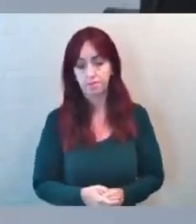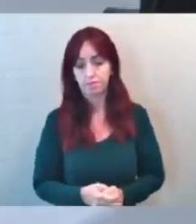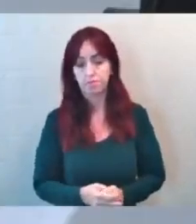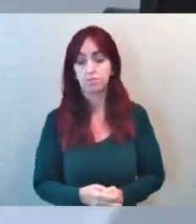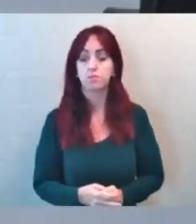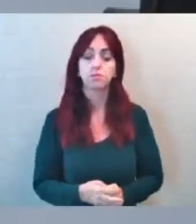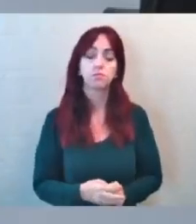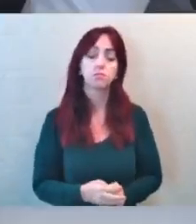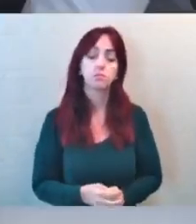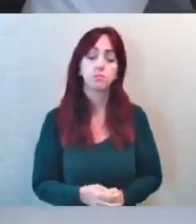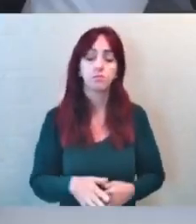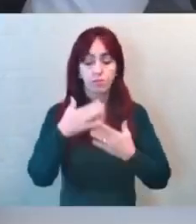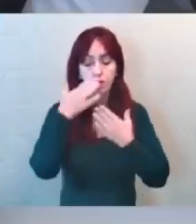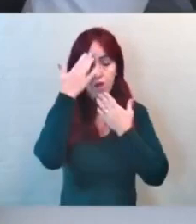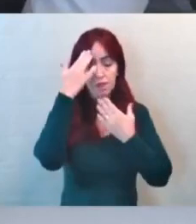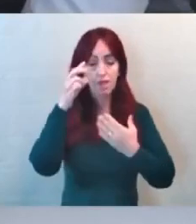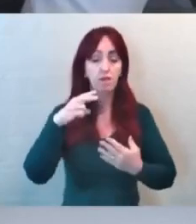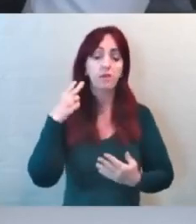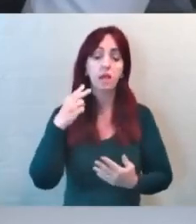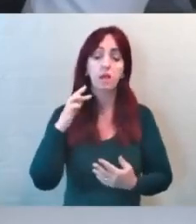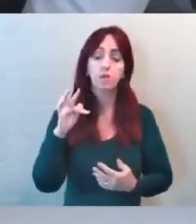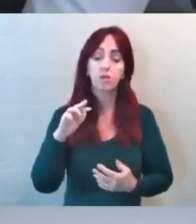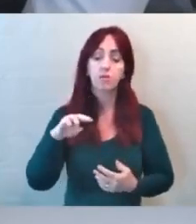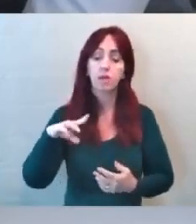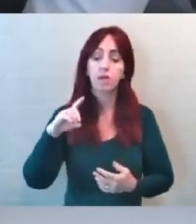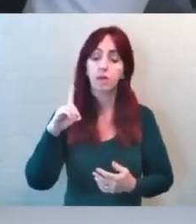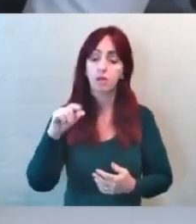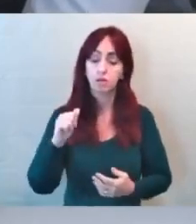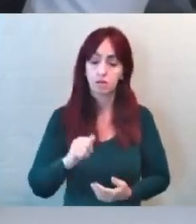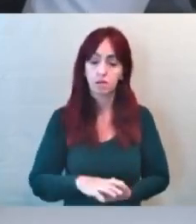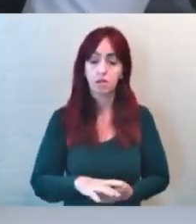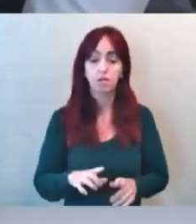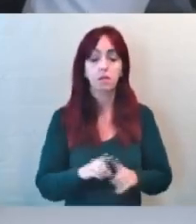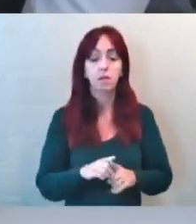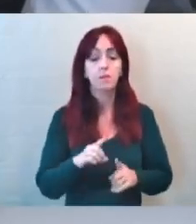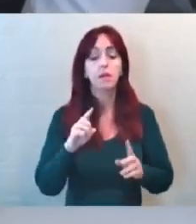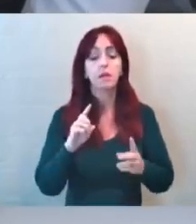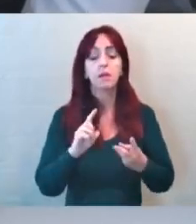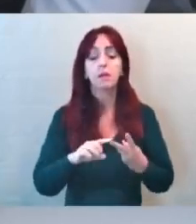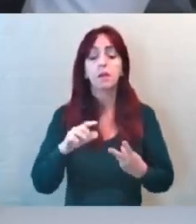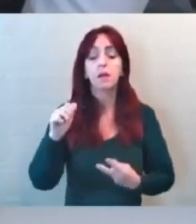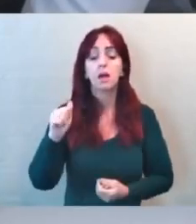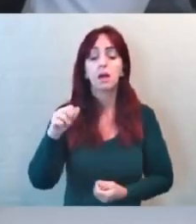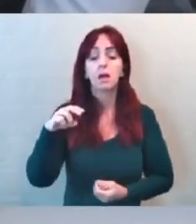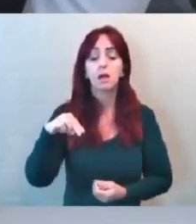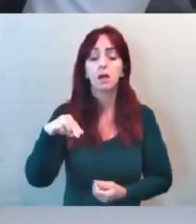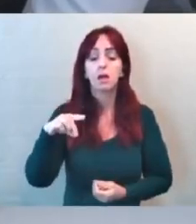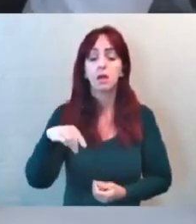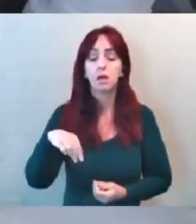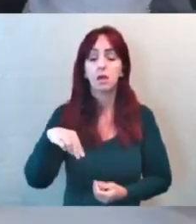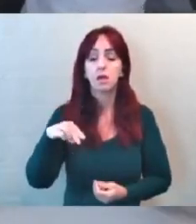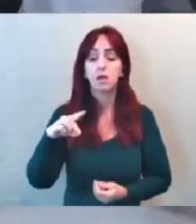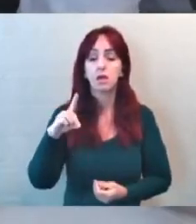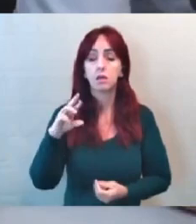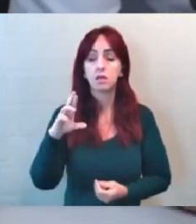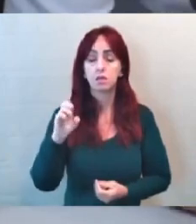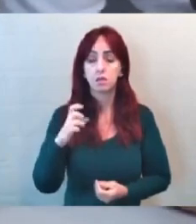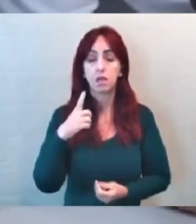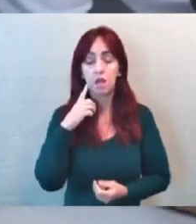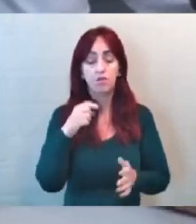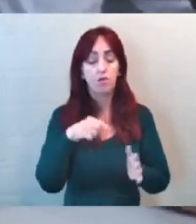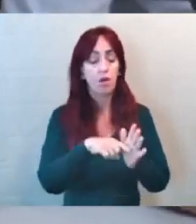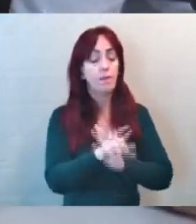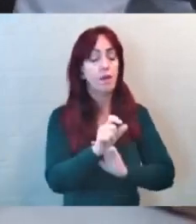Muito obrigada, vereadora Fernanda. André, eu vou fazer algumas perguntas para você, mas agora é relativo à empresa